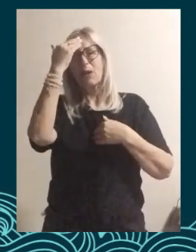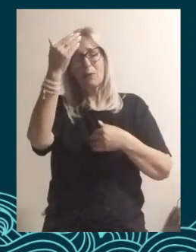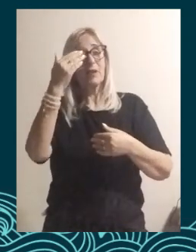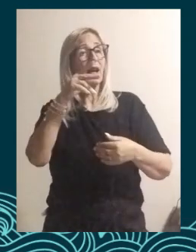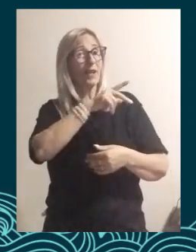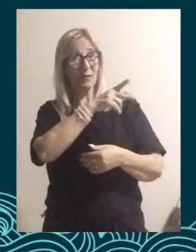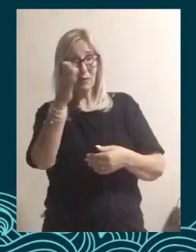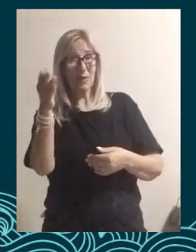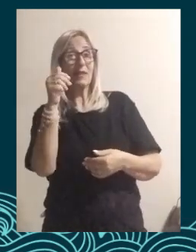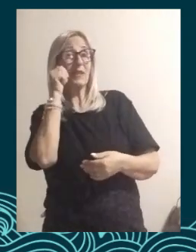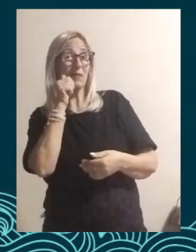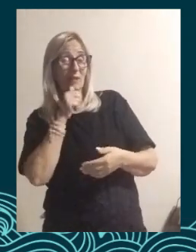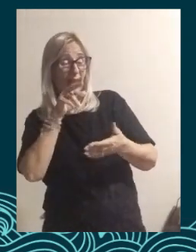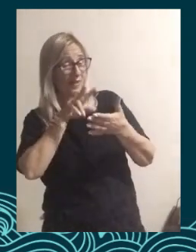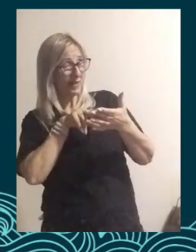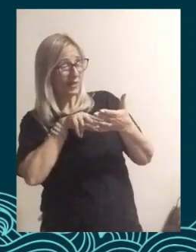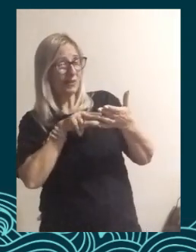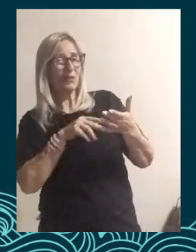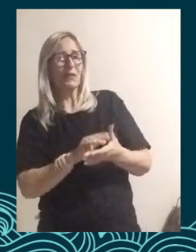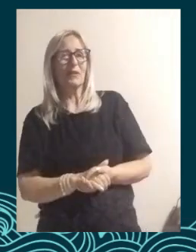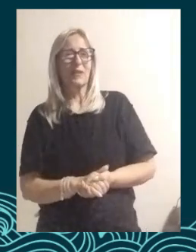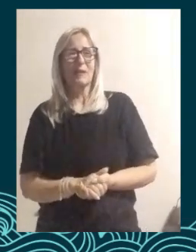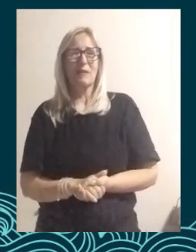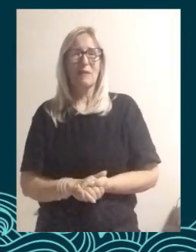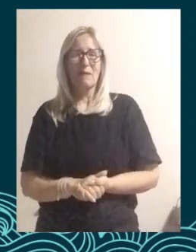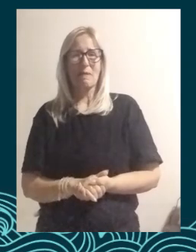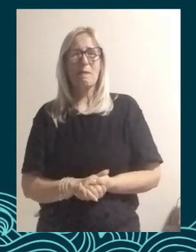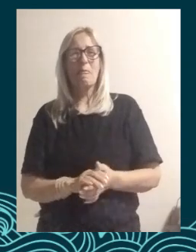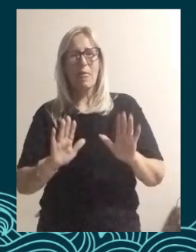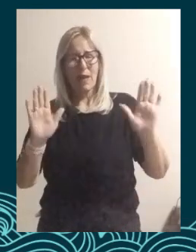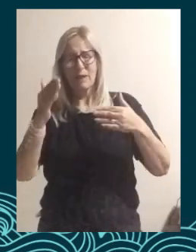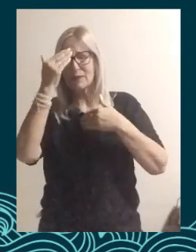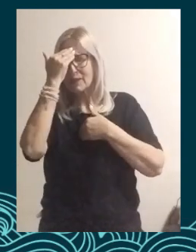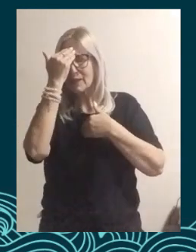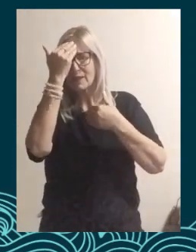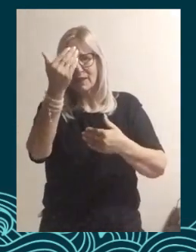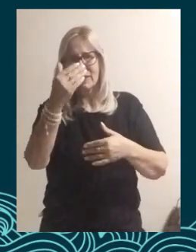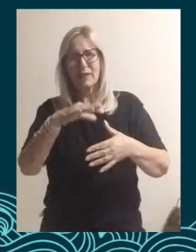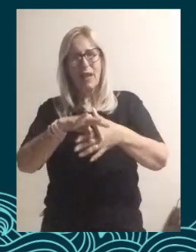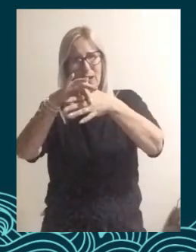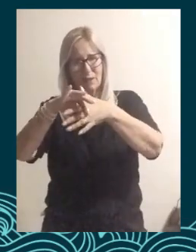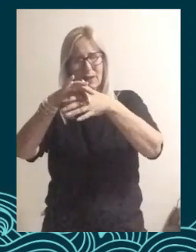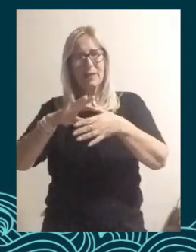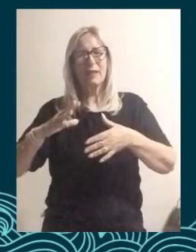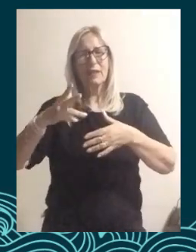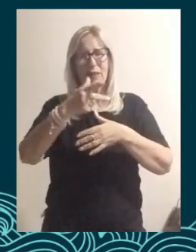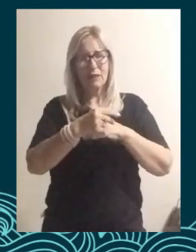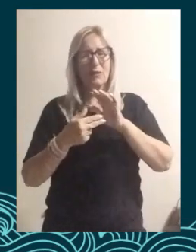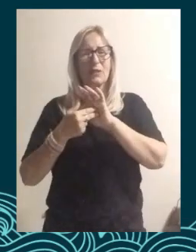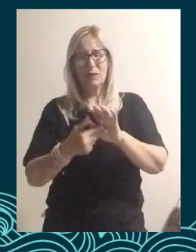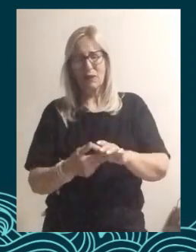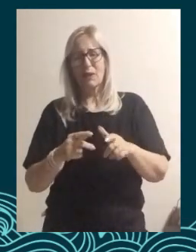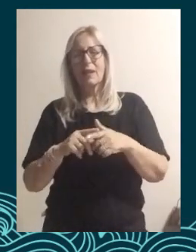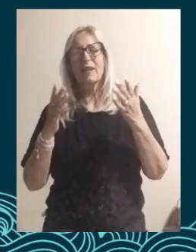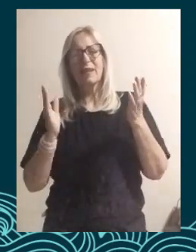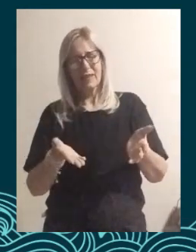conversa. Muito Sim. obrigada, leitoras. Espero que tenha sido interessante para vocês. Foi A gente ótimo. também agradece a